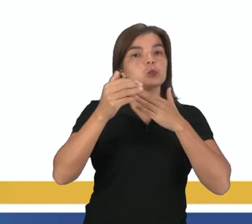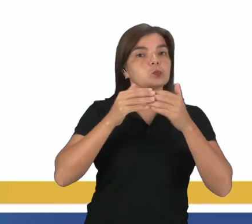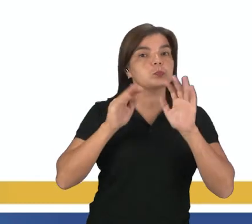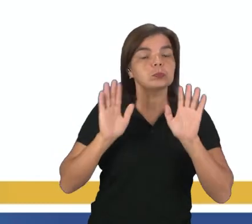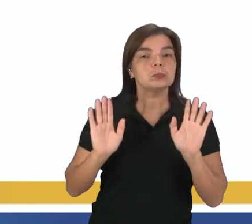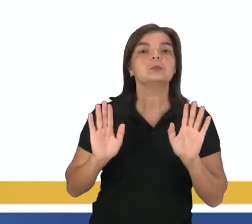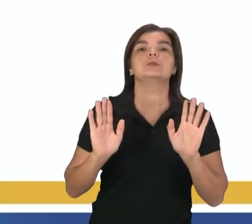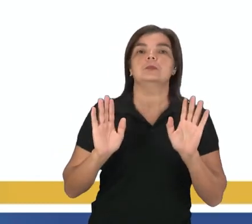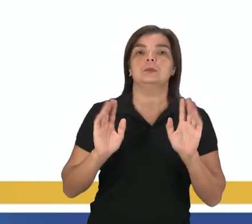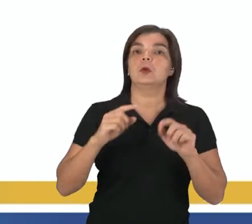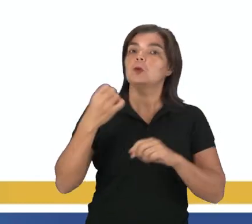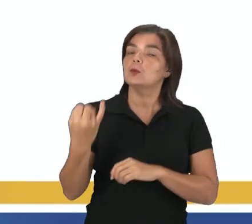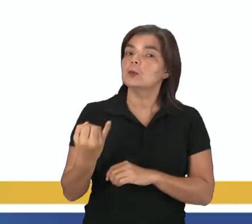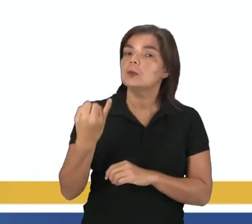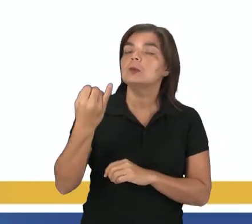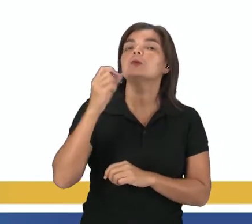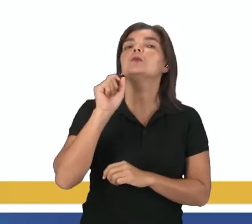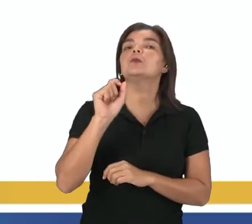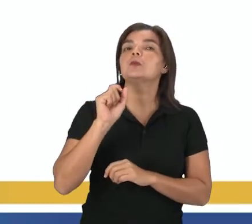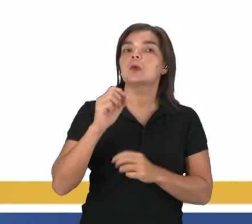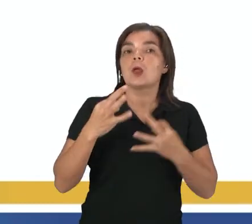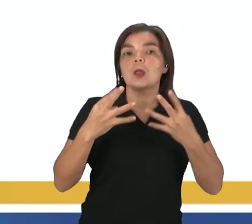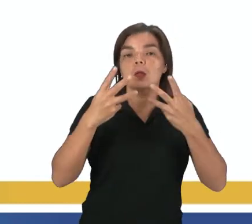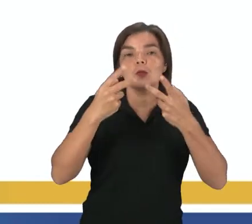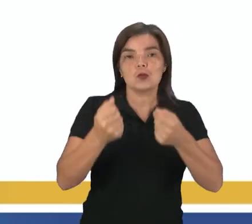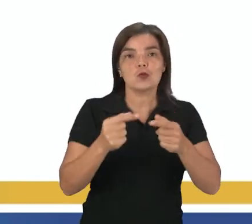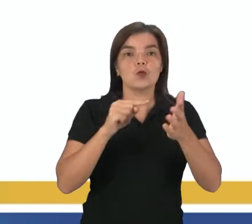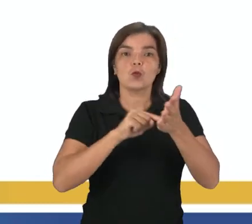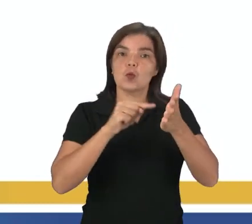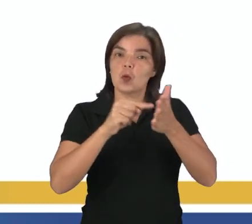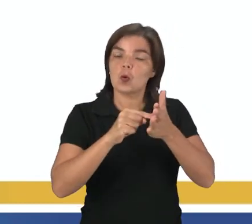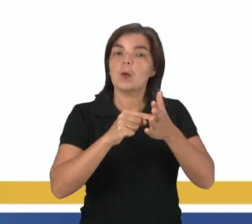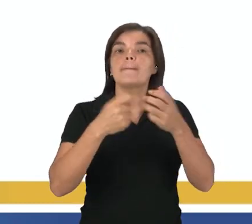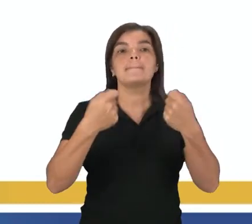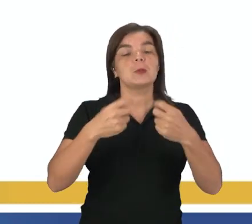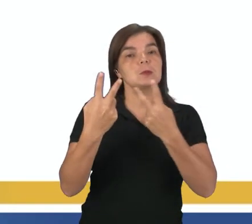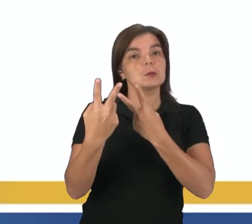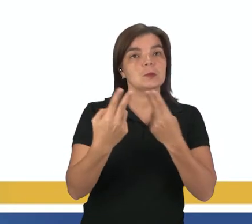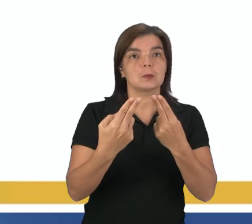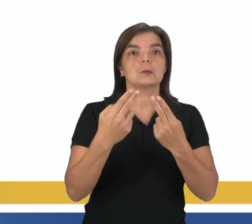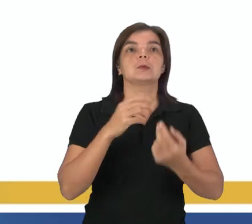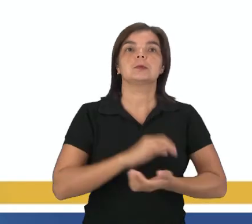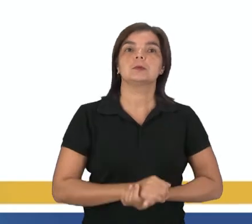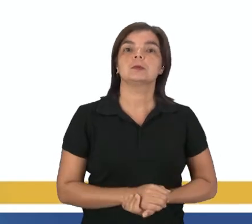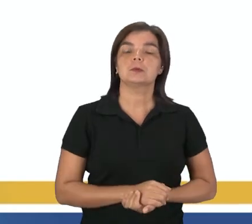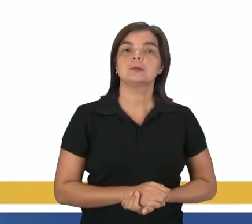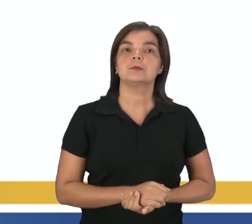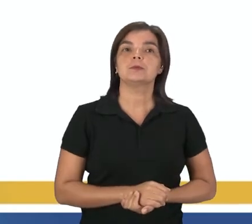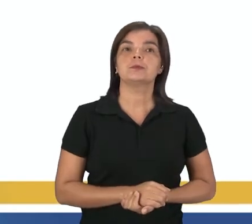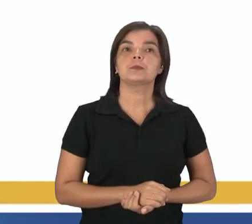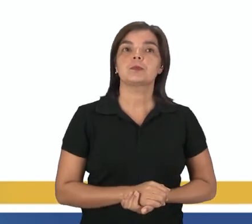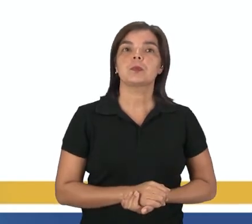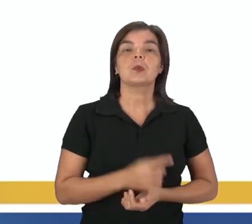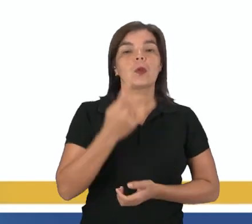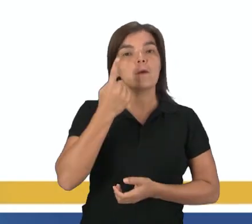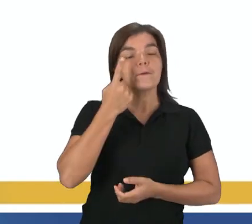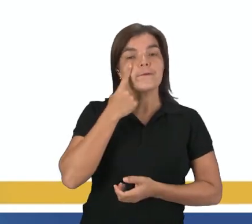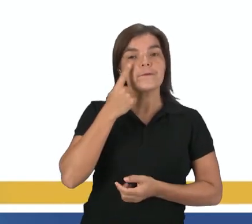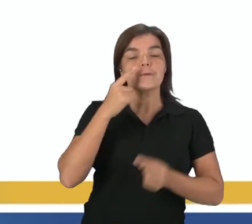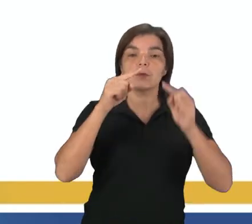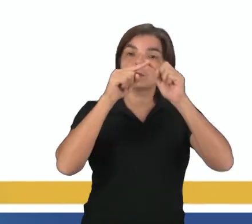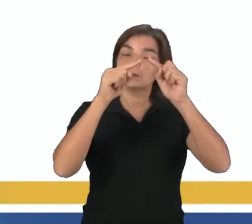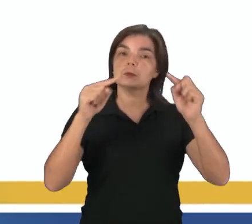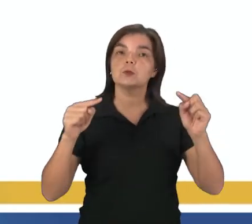qualquer. O importante é que todos os pontos têm que ser preservados, a orientação também.